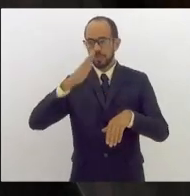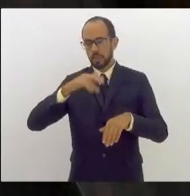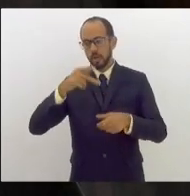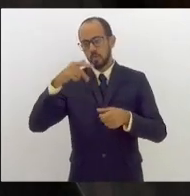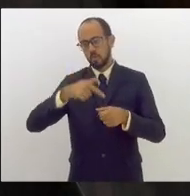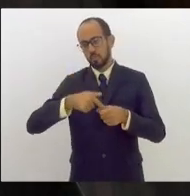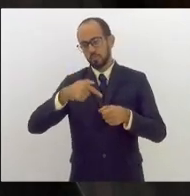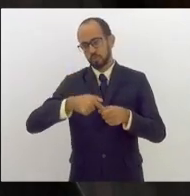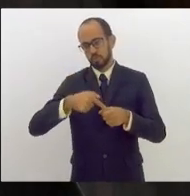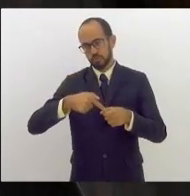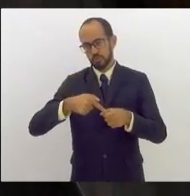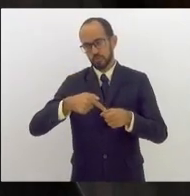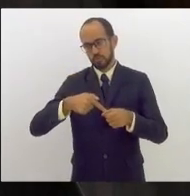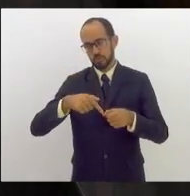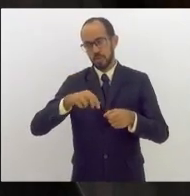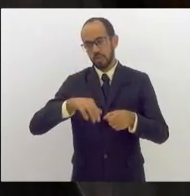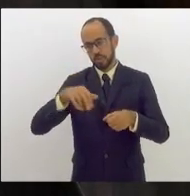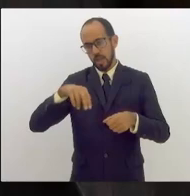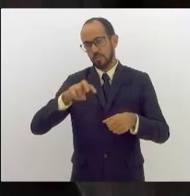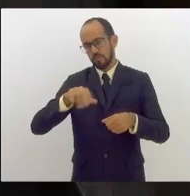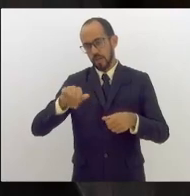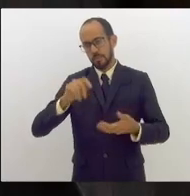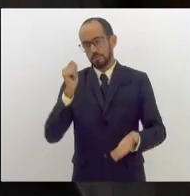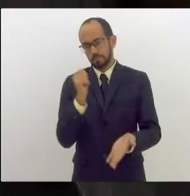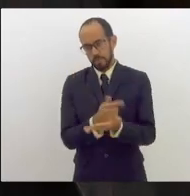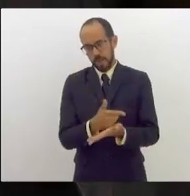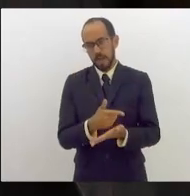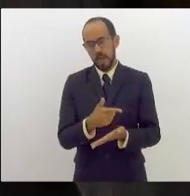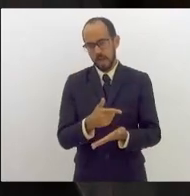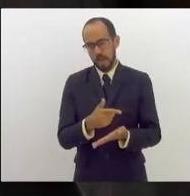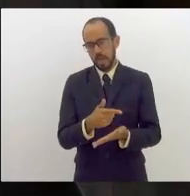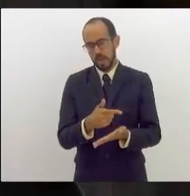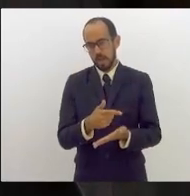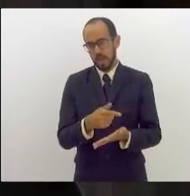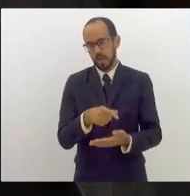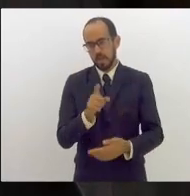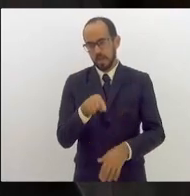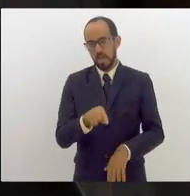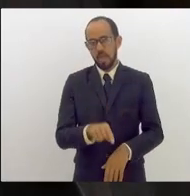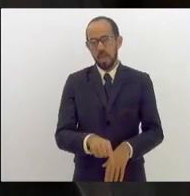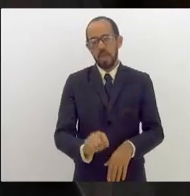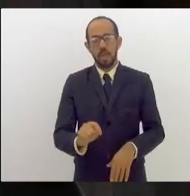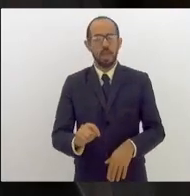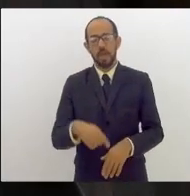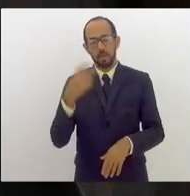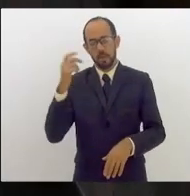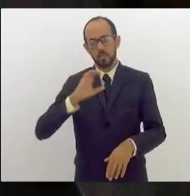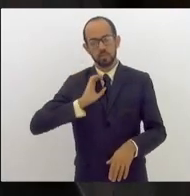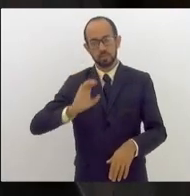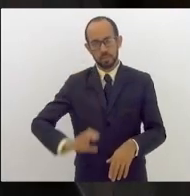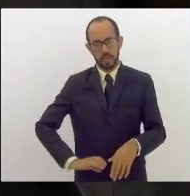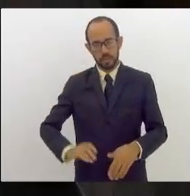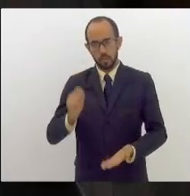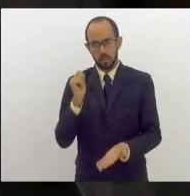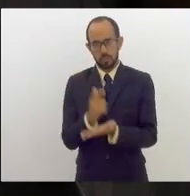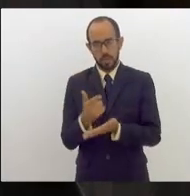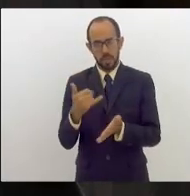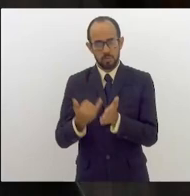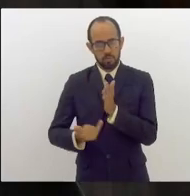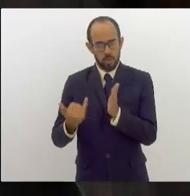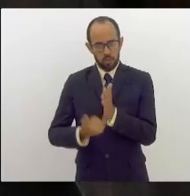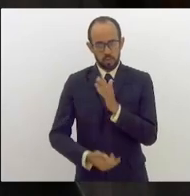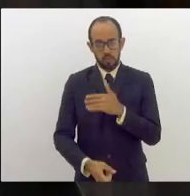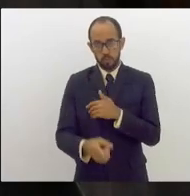e quem vai pagar essa conta vai doer no bolso ser eu contribuinte seu cidadão no estado do Rio de Janeiro